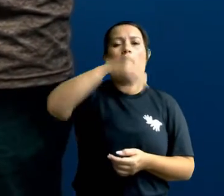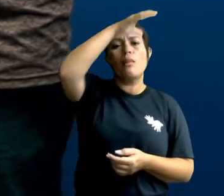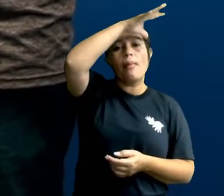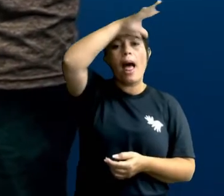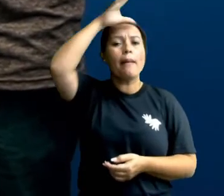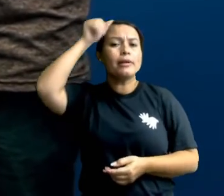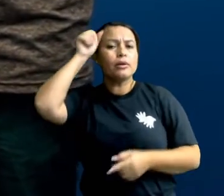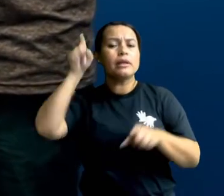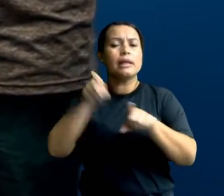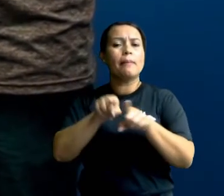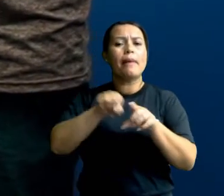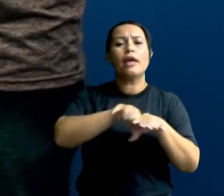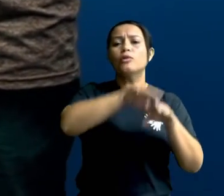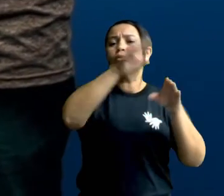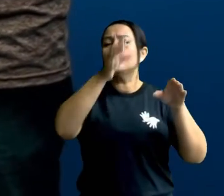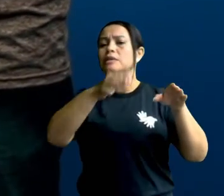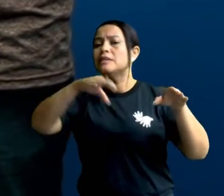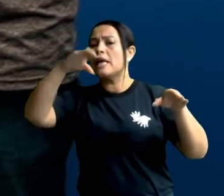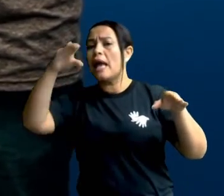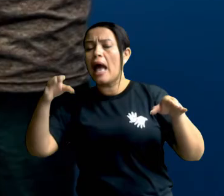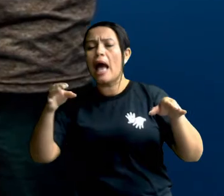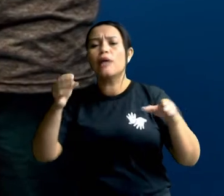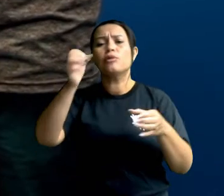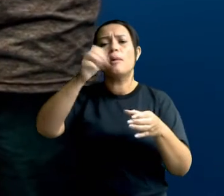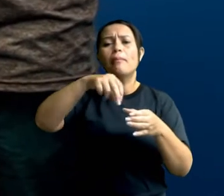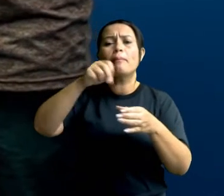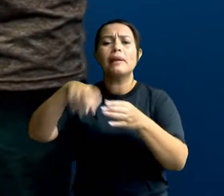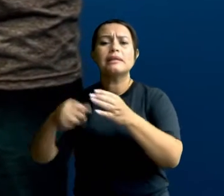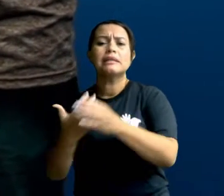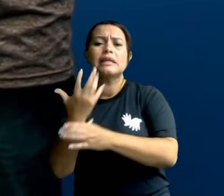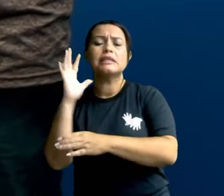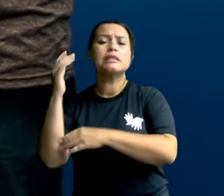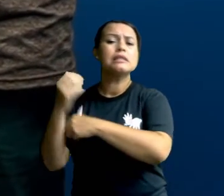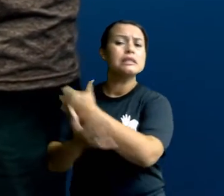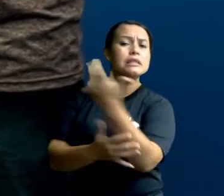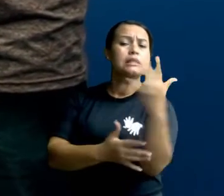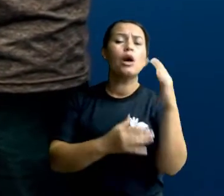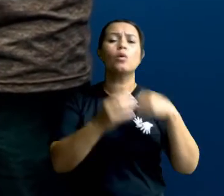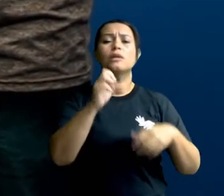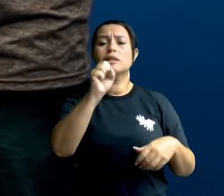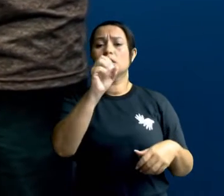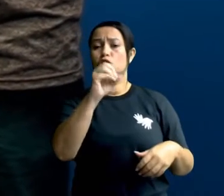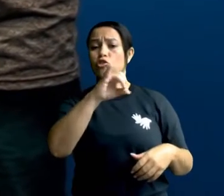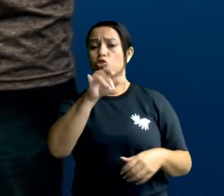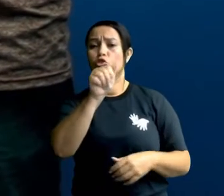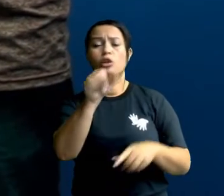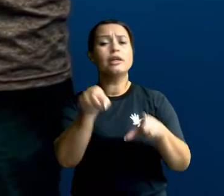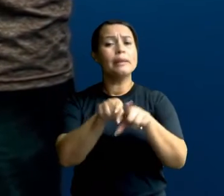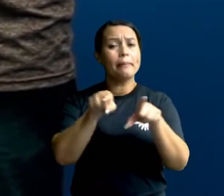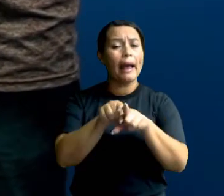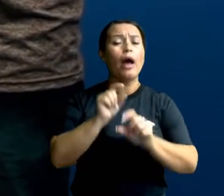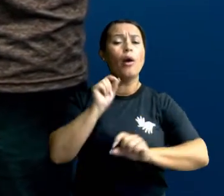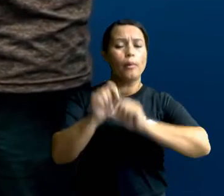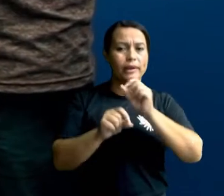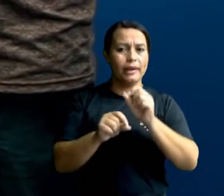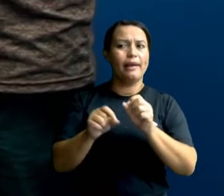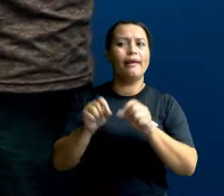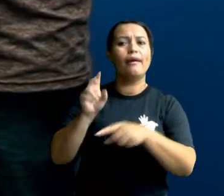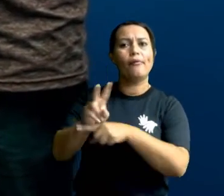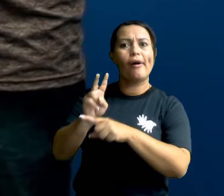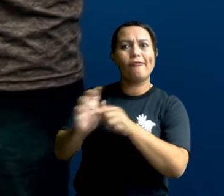do Cerrado, o desmatamento para o avanço, né, do cultivo da soja, o avanço da criação de gado. Então, a necessidade,